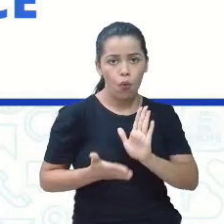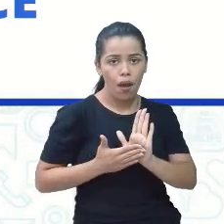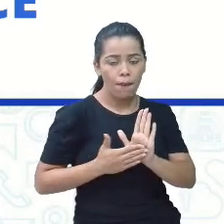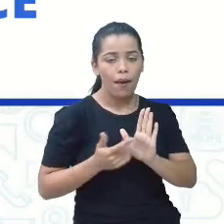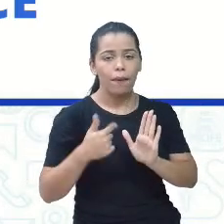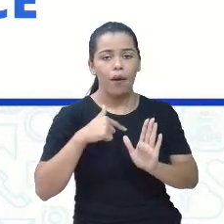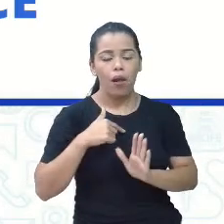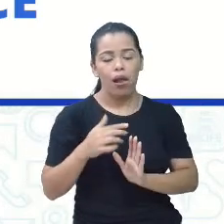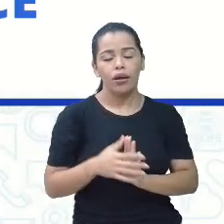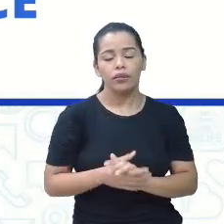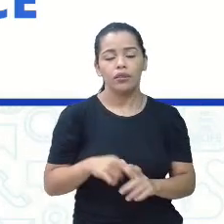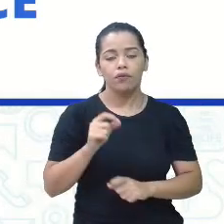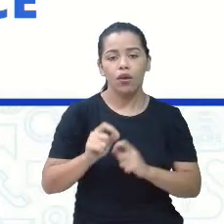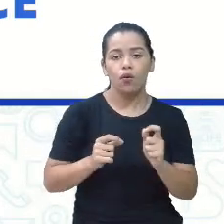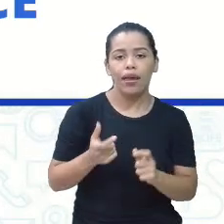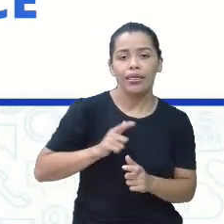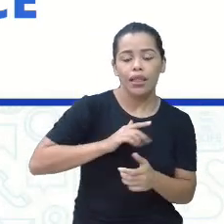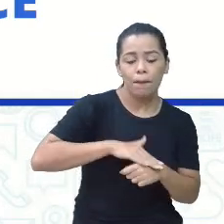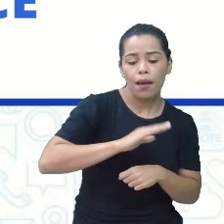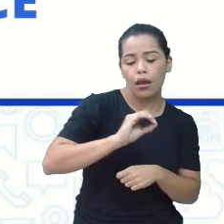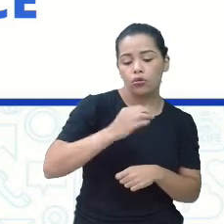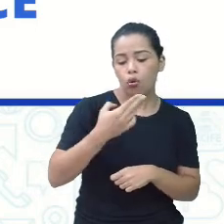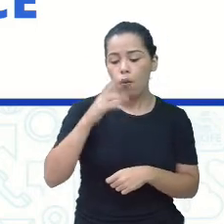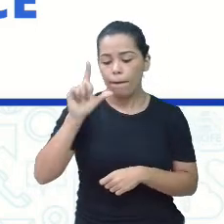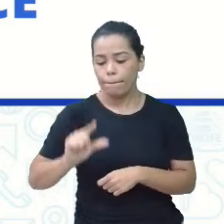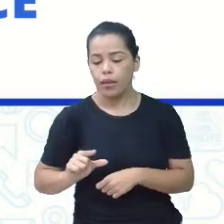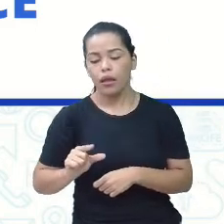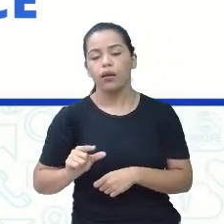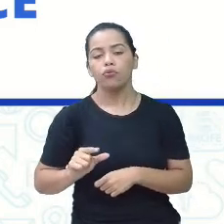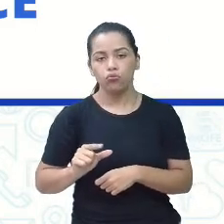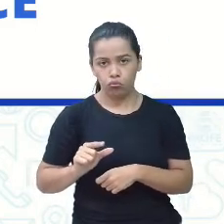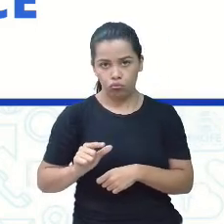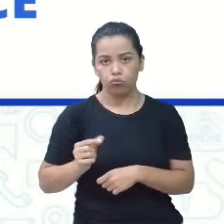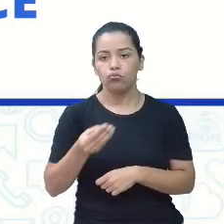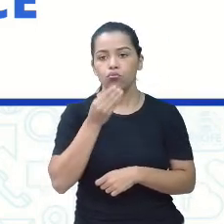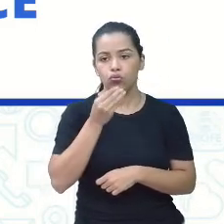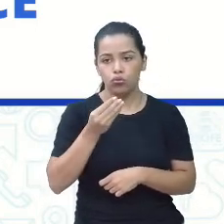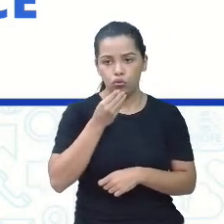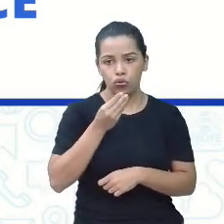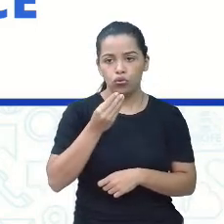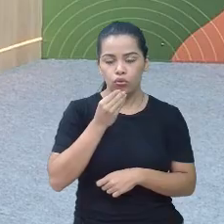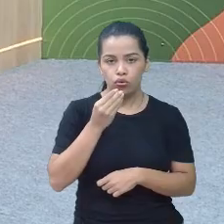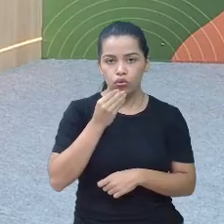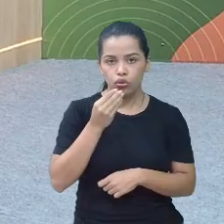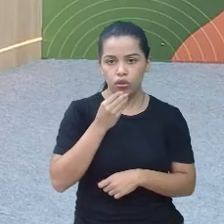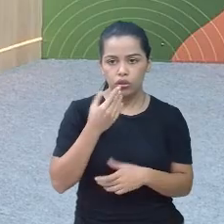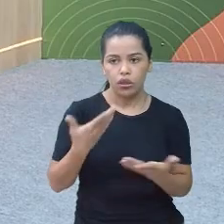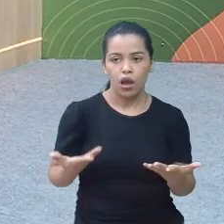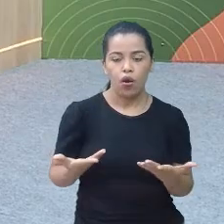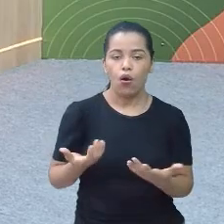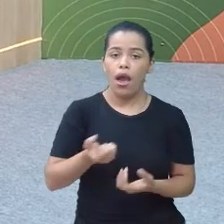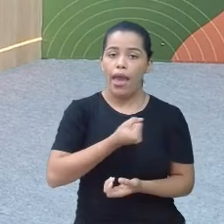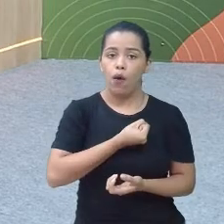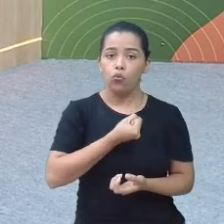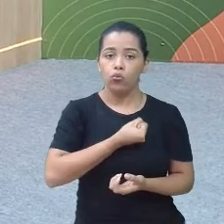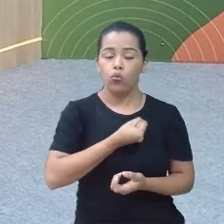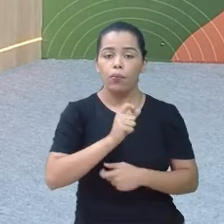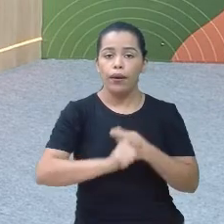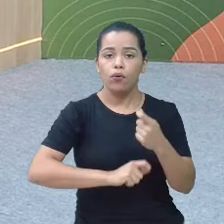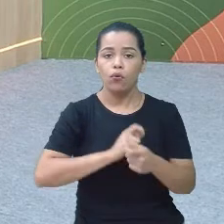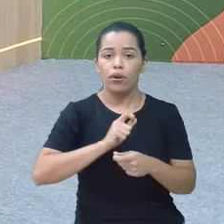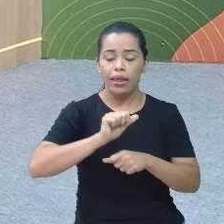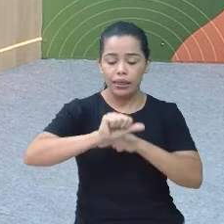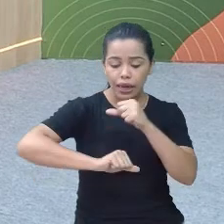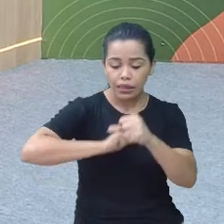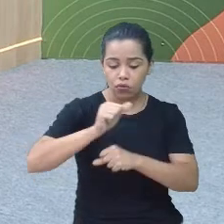chamando de ter mais ou menos chance. Esse rótulo aí, no caso, é o número em forma de porcentagem, é aquela passagem que eu